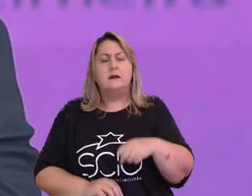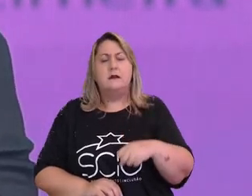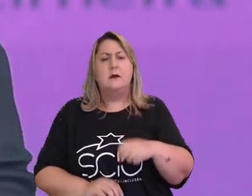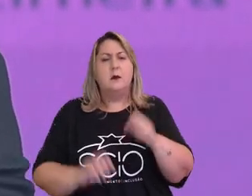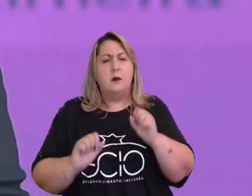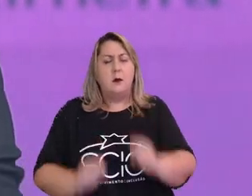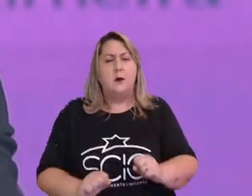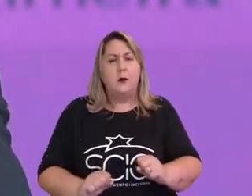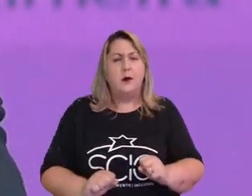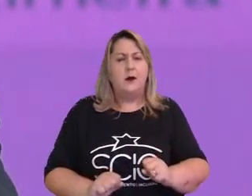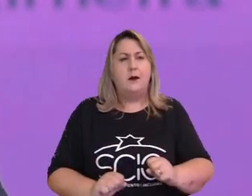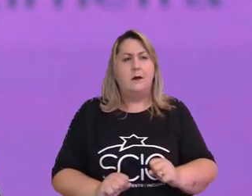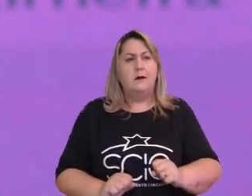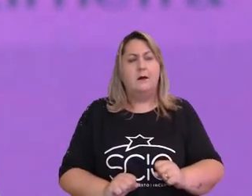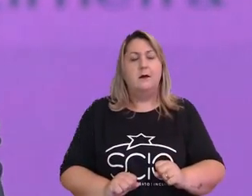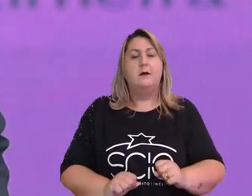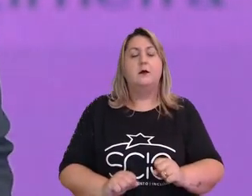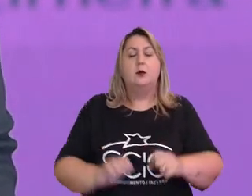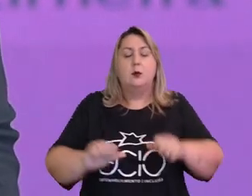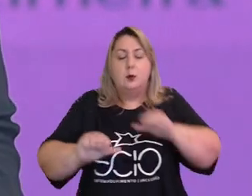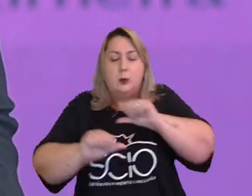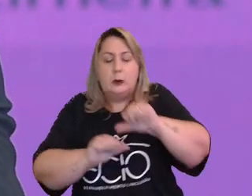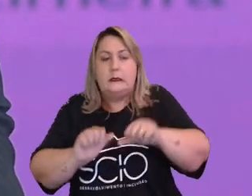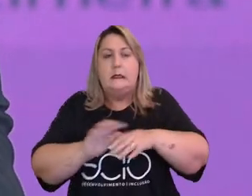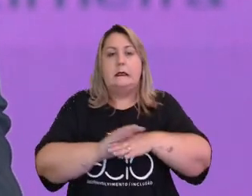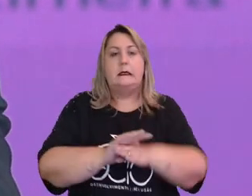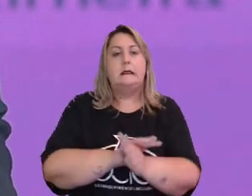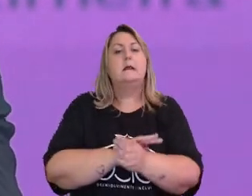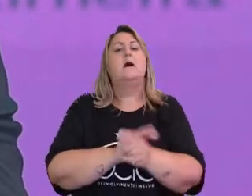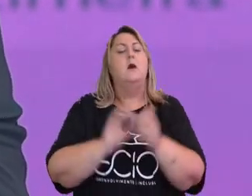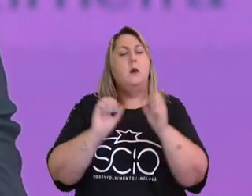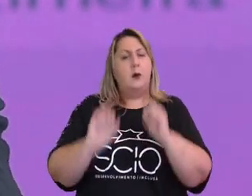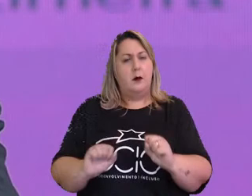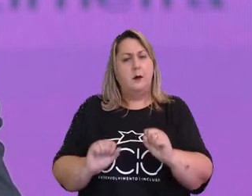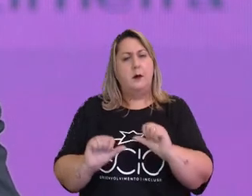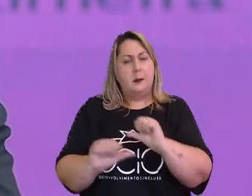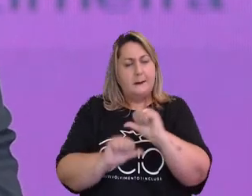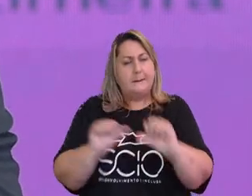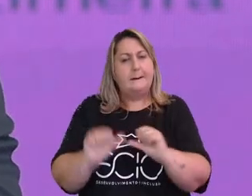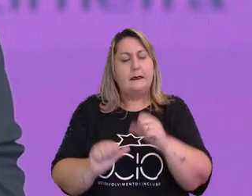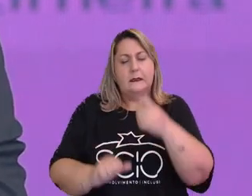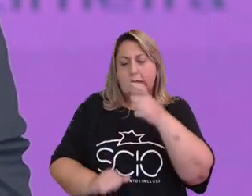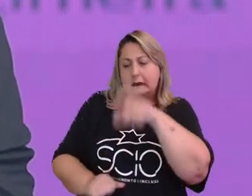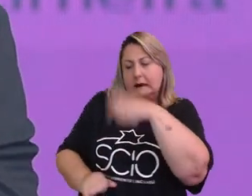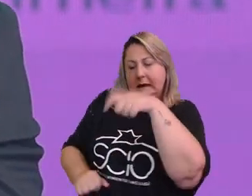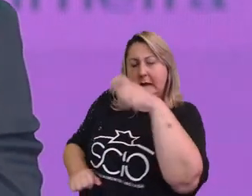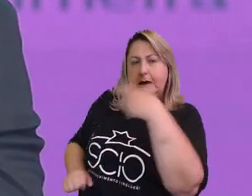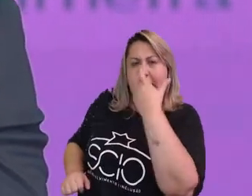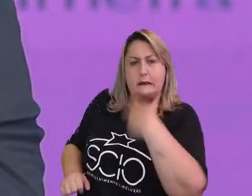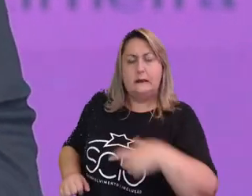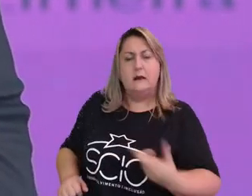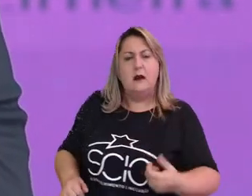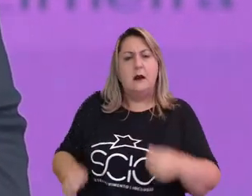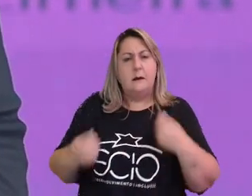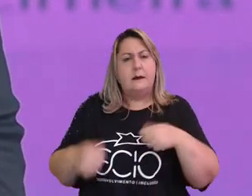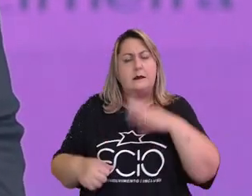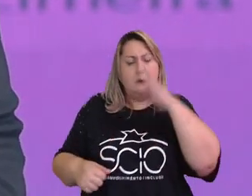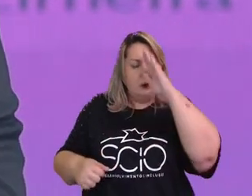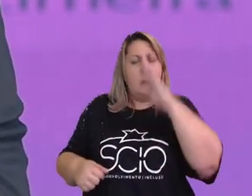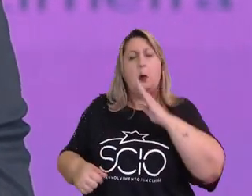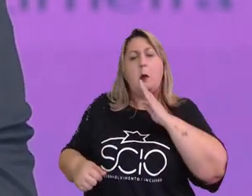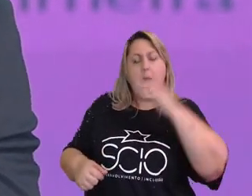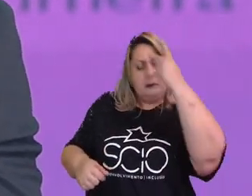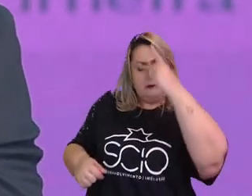que nós possamos mudar os nossos hábitos, para que nós possamos mudar o nosso comportamento, nós precisamos nos